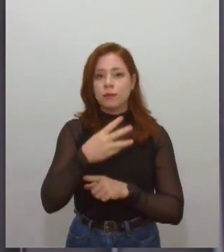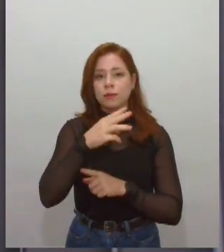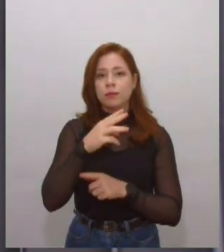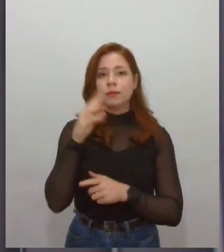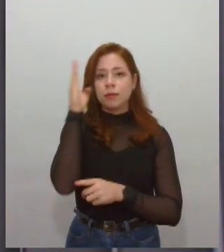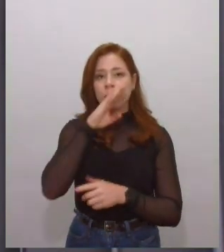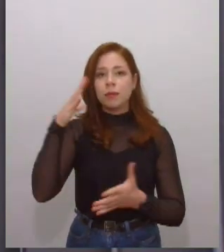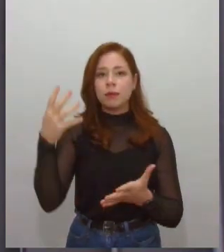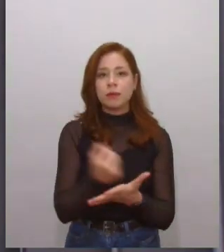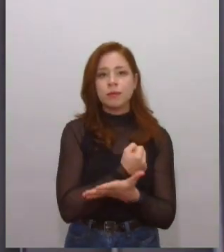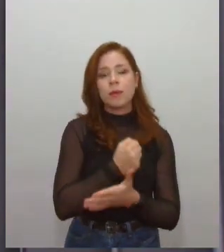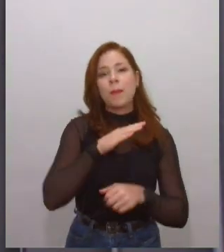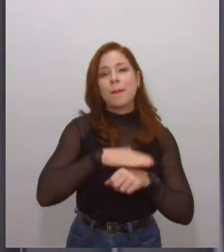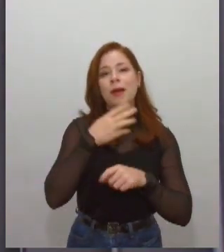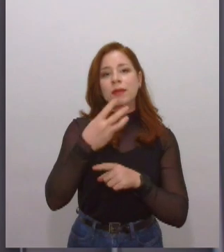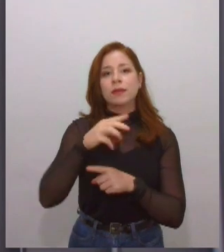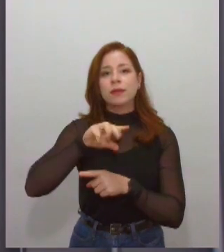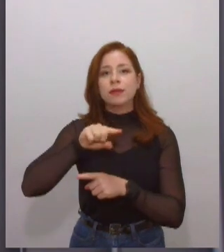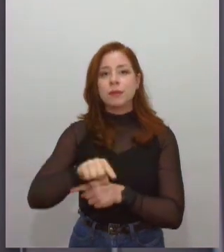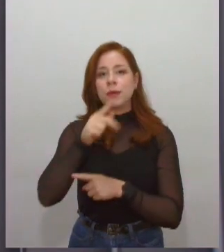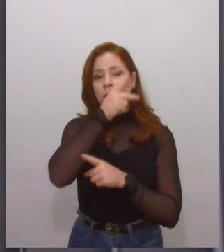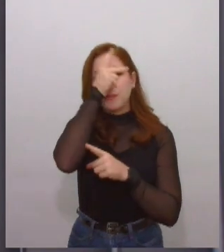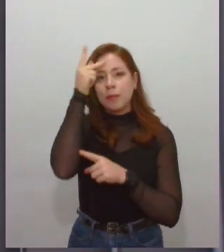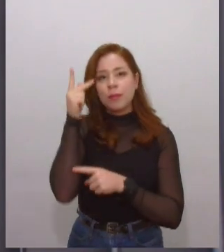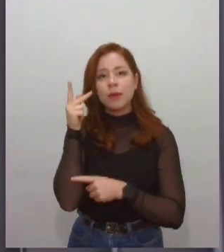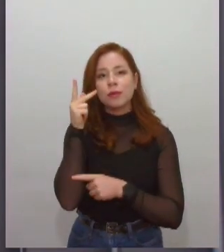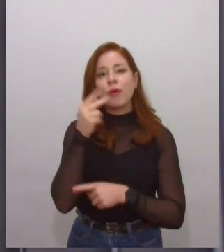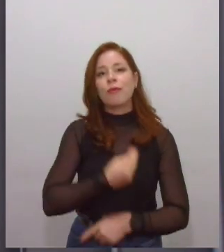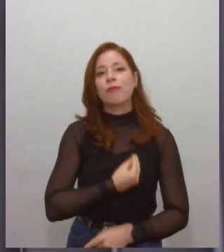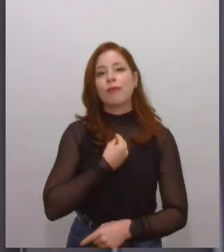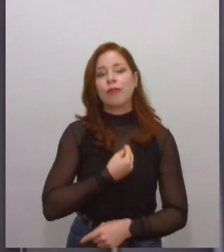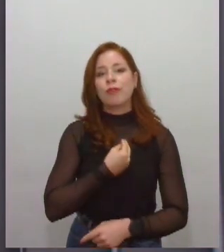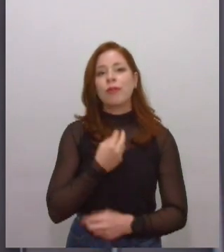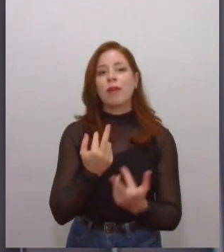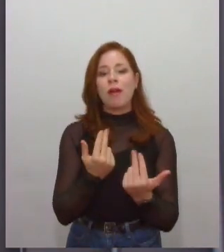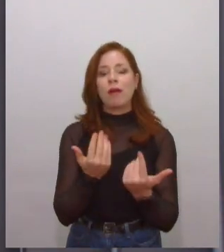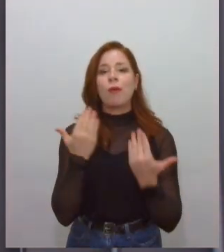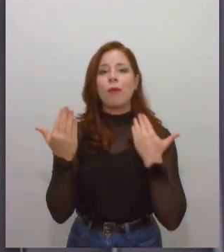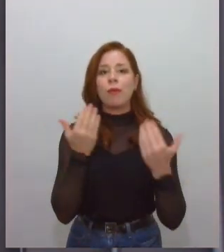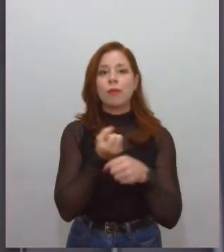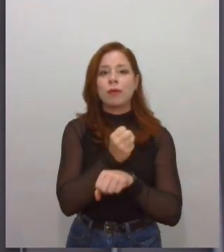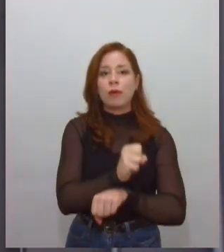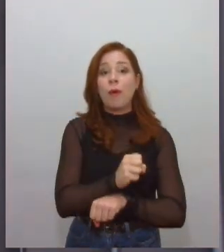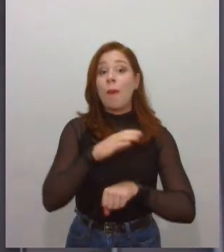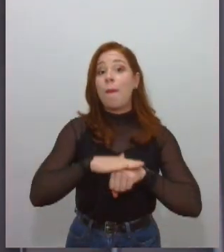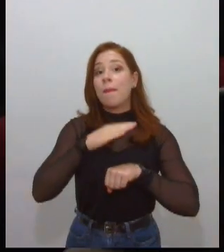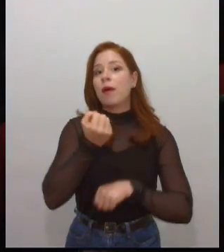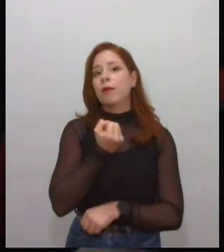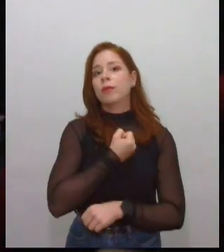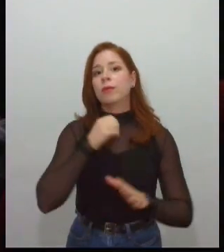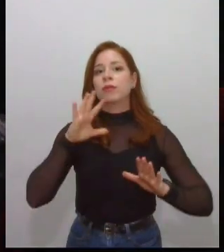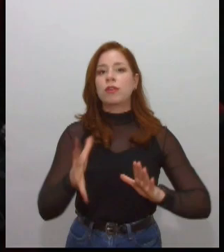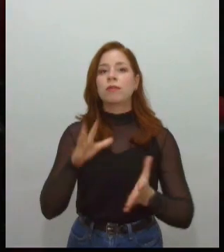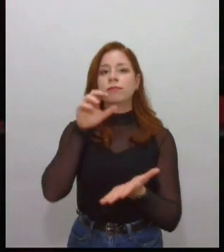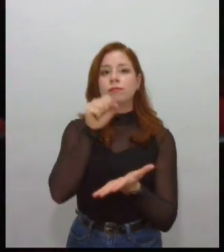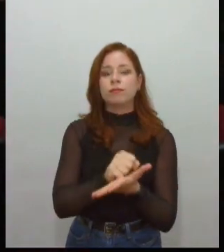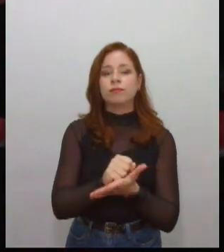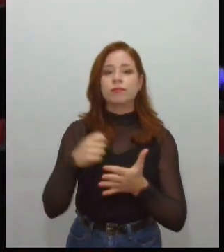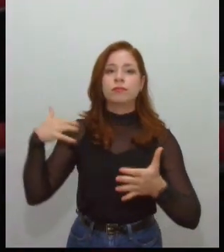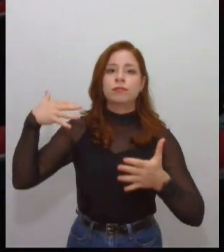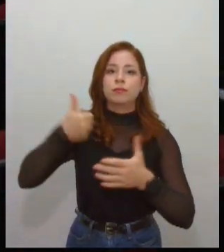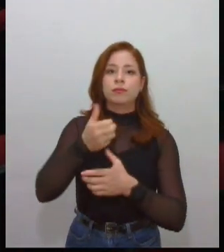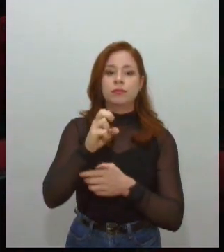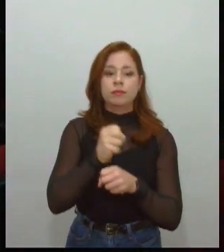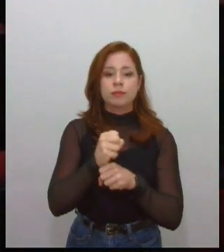mil pessoas em situação de escravidão, o maior número registrado nos últimos 15 anos. O evento